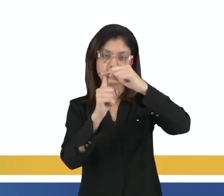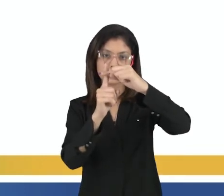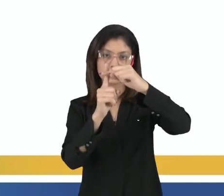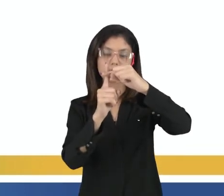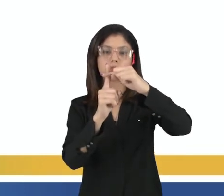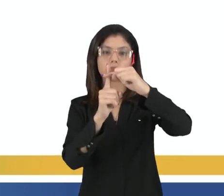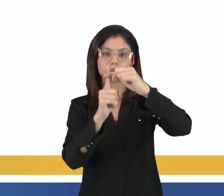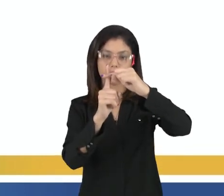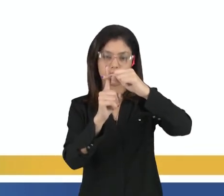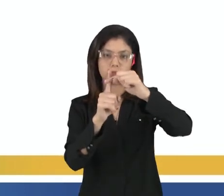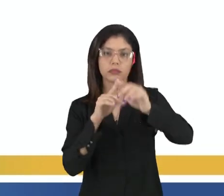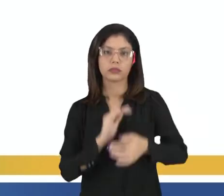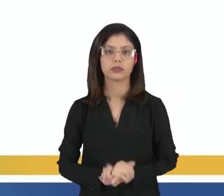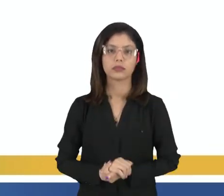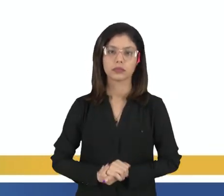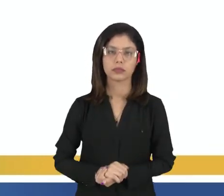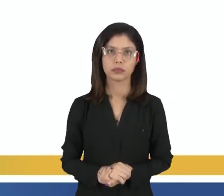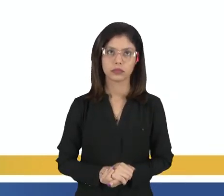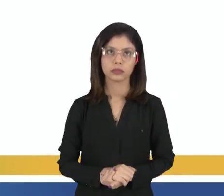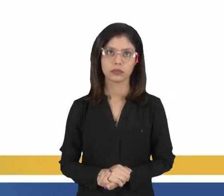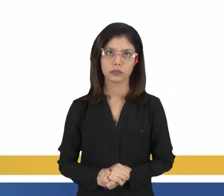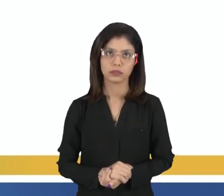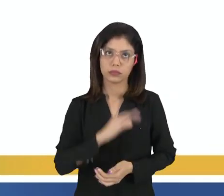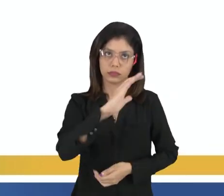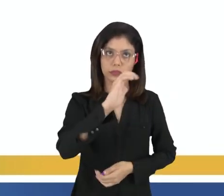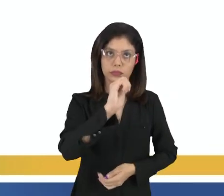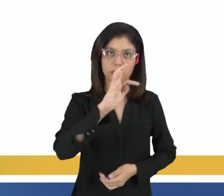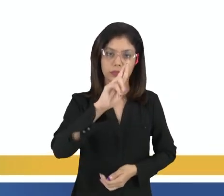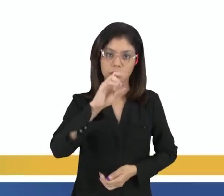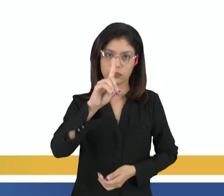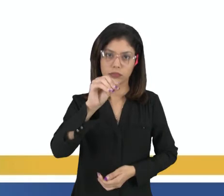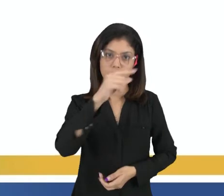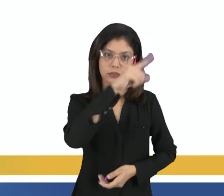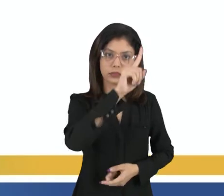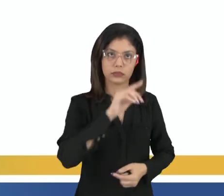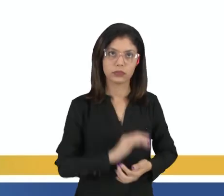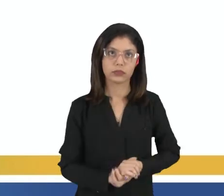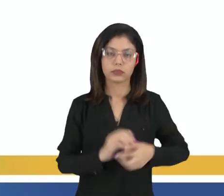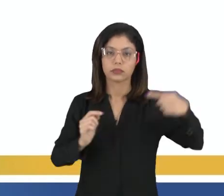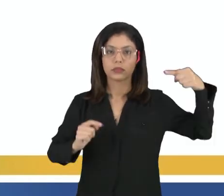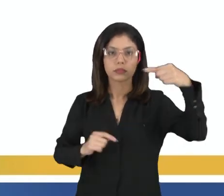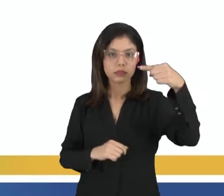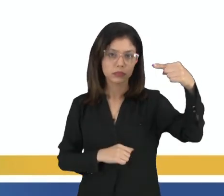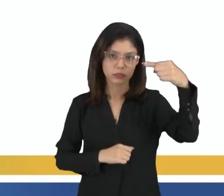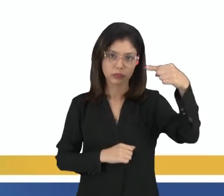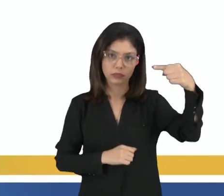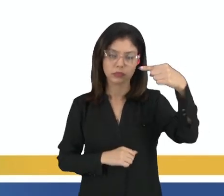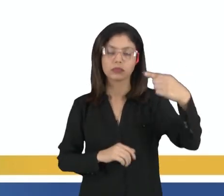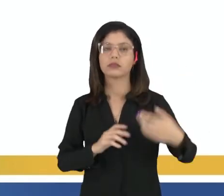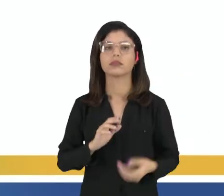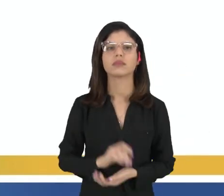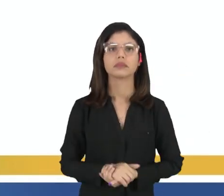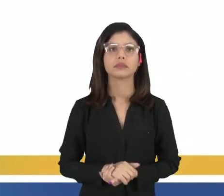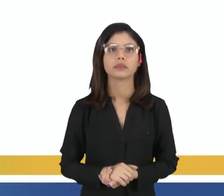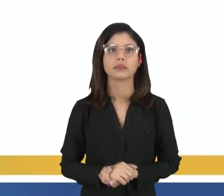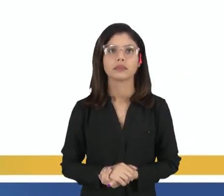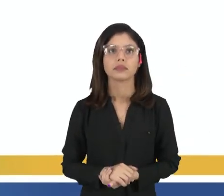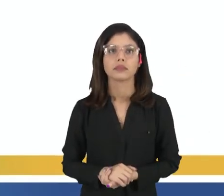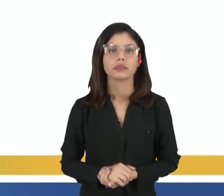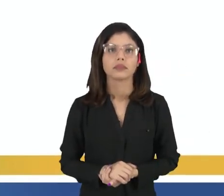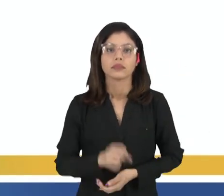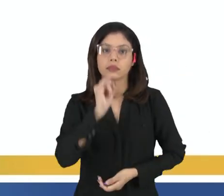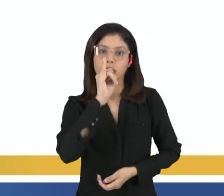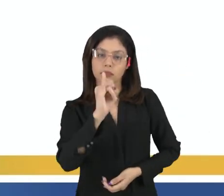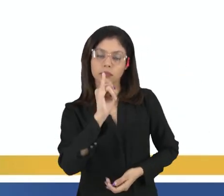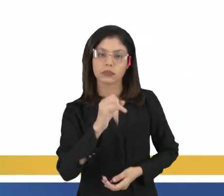está no polo positivo, e o cátodo, nós temos aqui o polo negativo. Então,